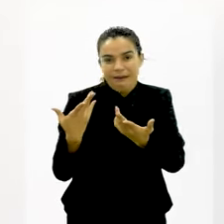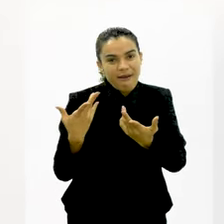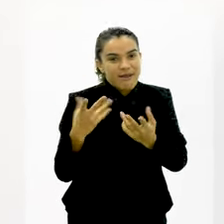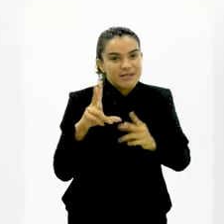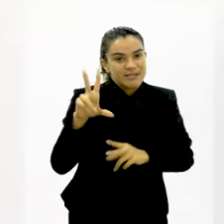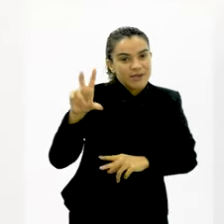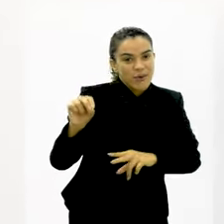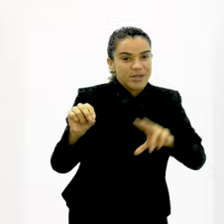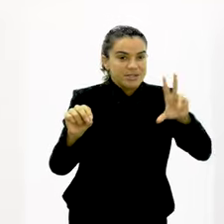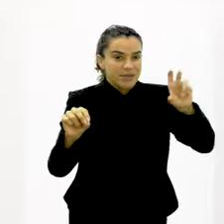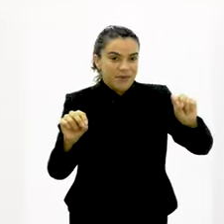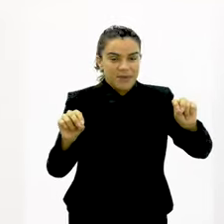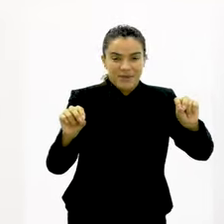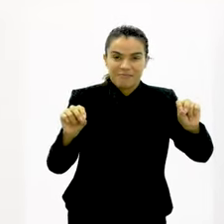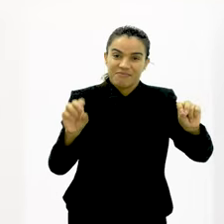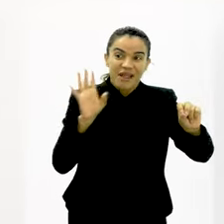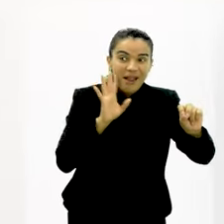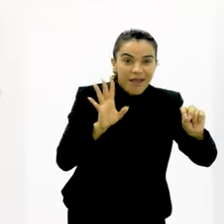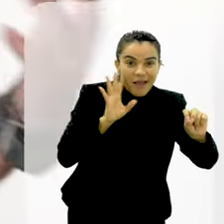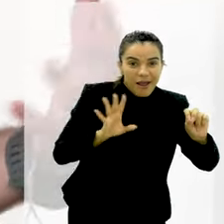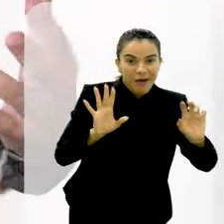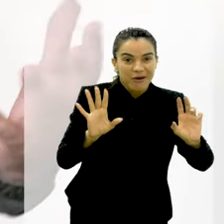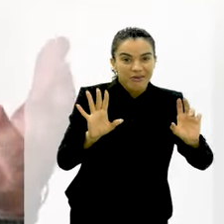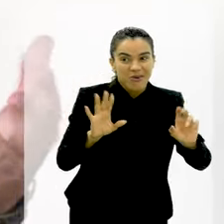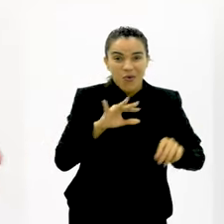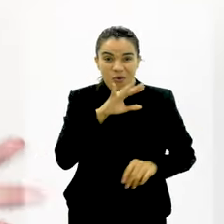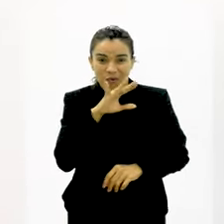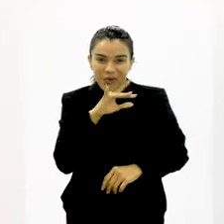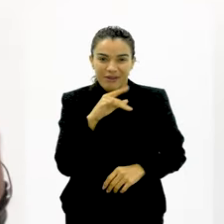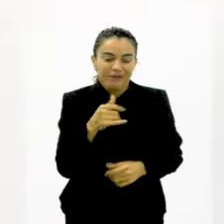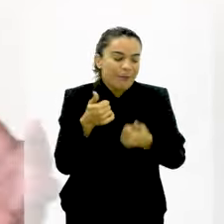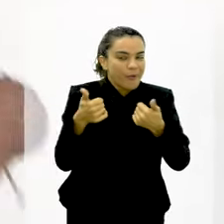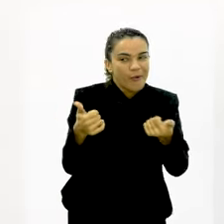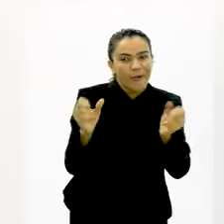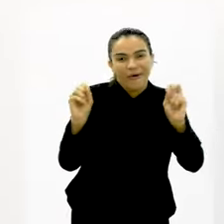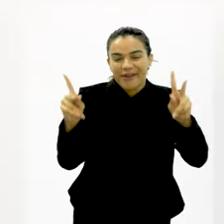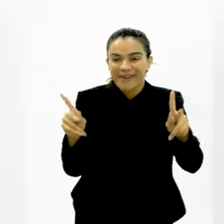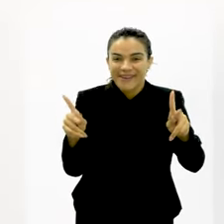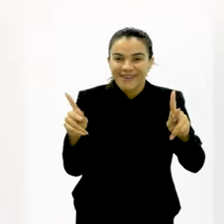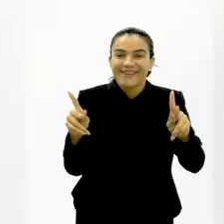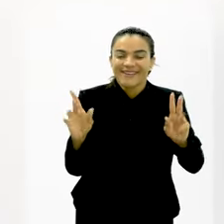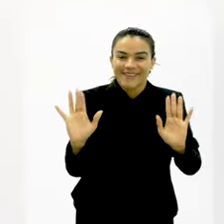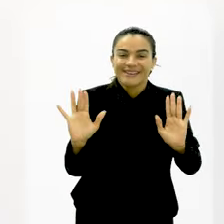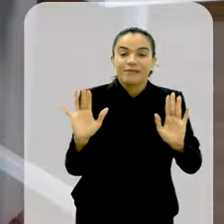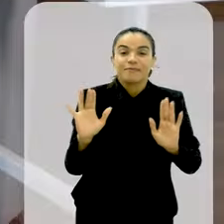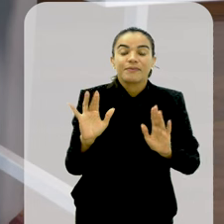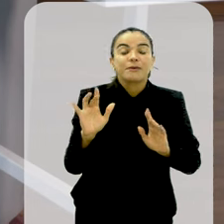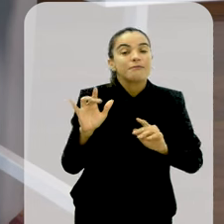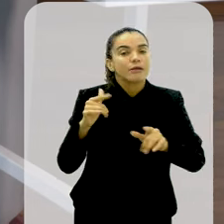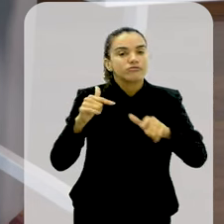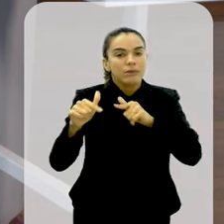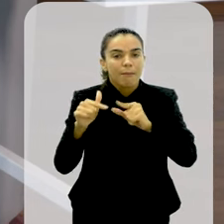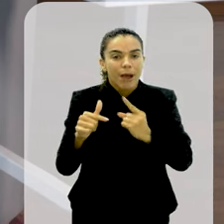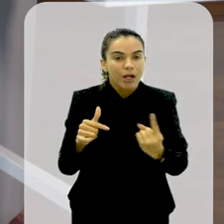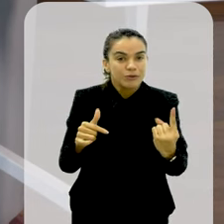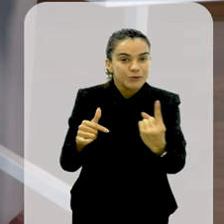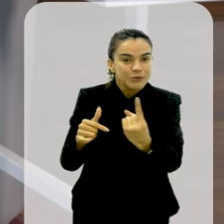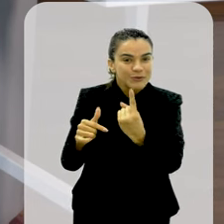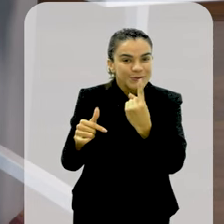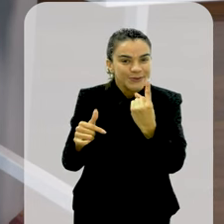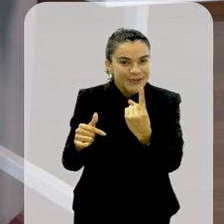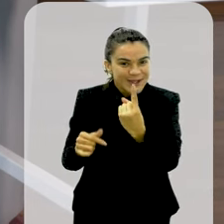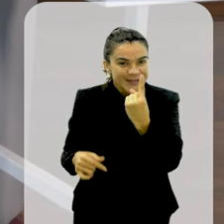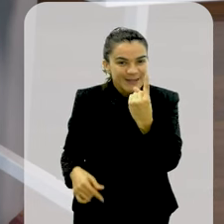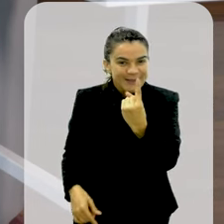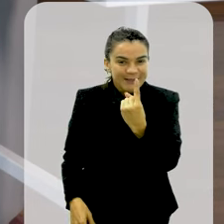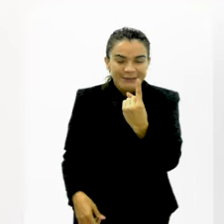que você divide, né? Se deu certo, legal, os dois estão aí. Se deu ruim, a gente está junto, né? Já um trabalho